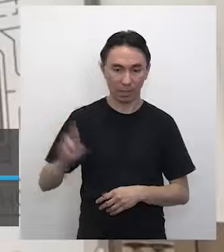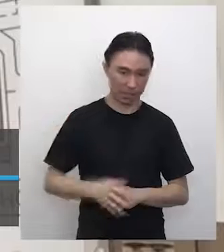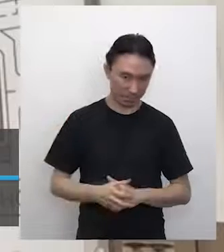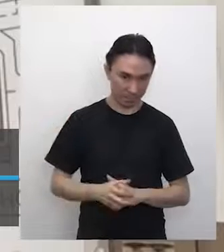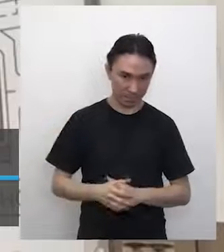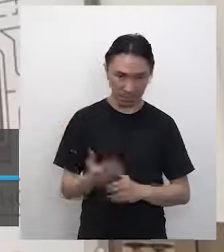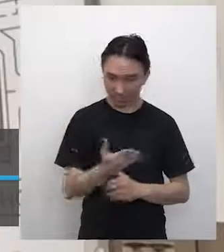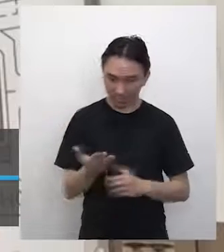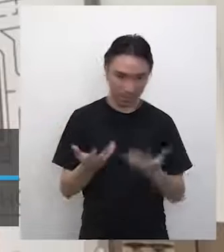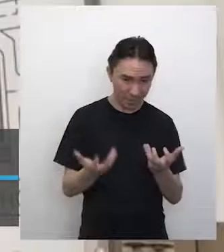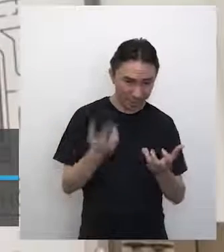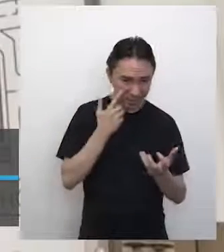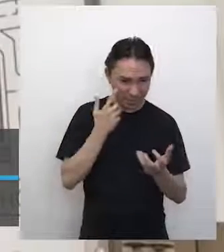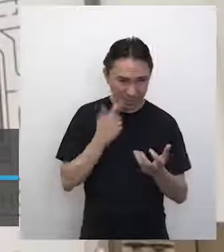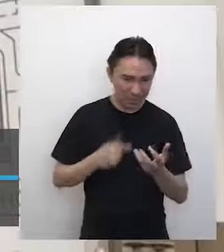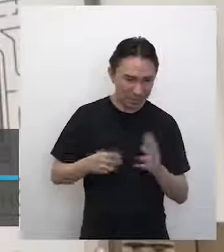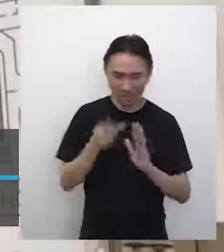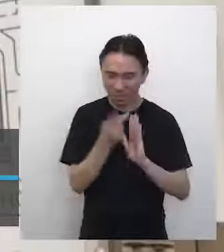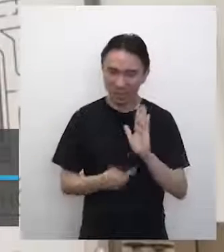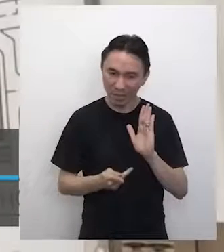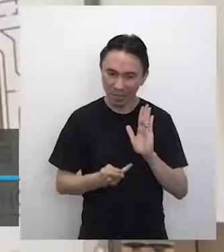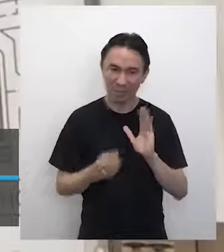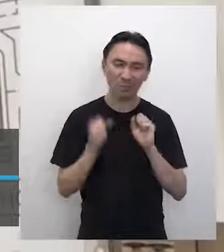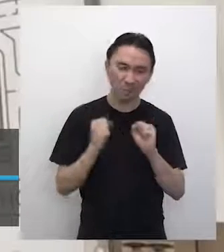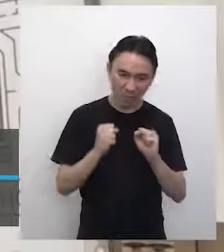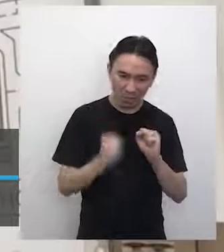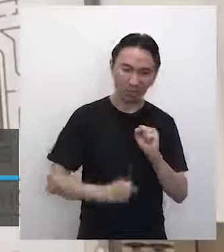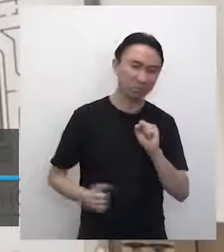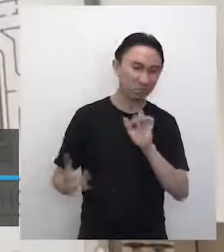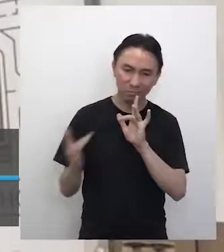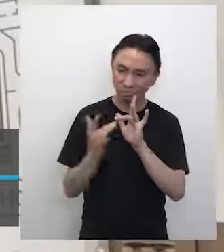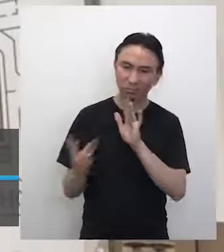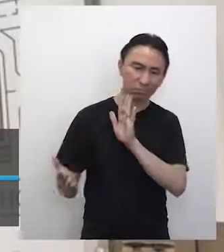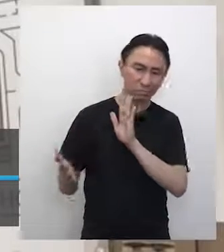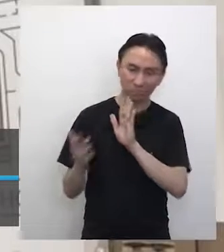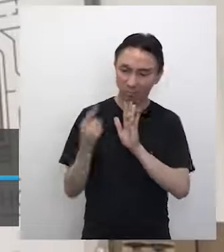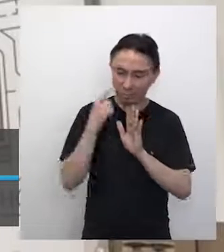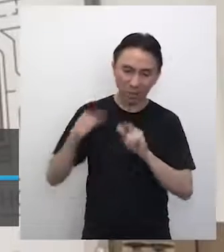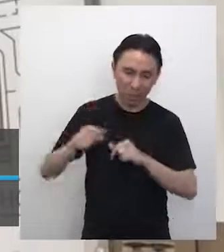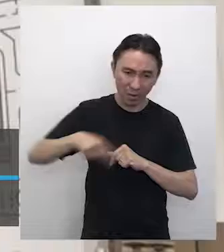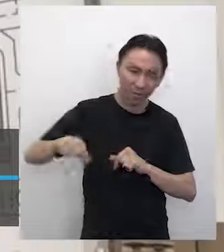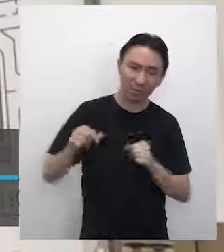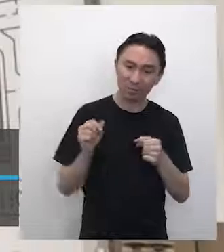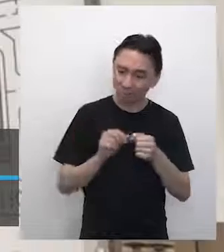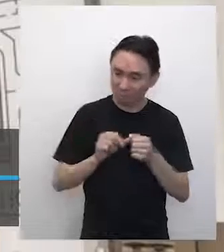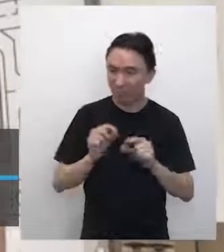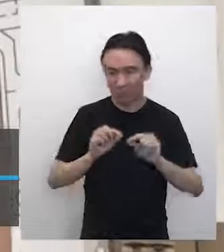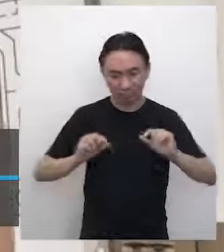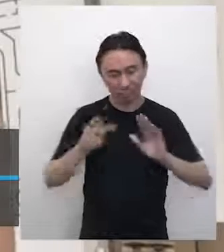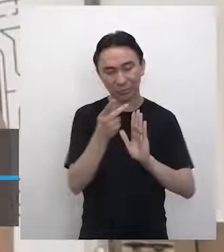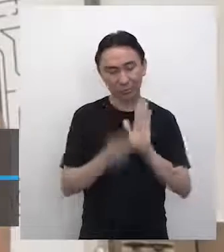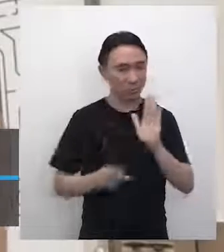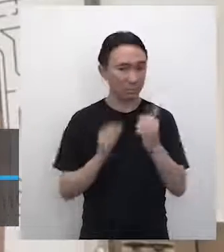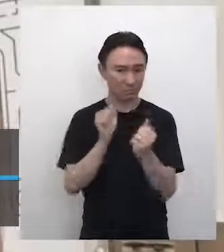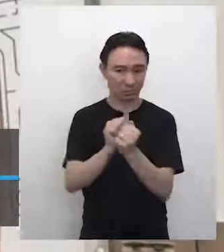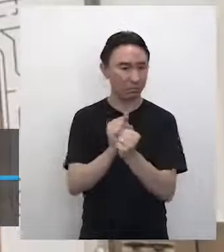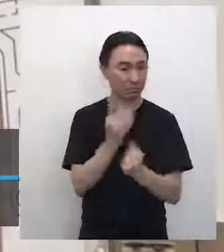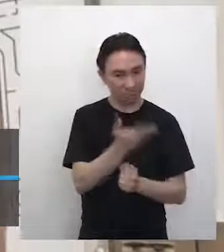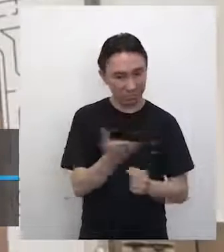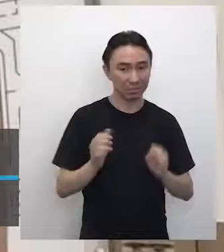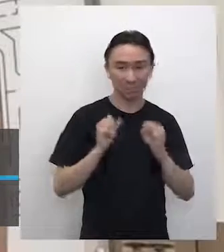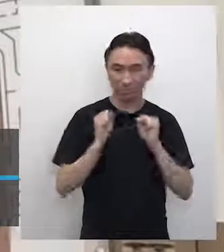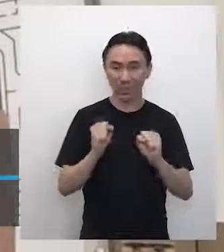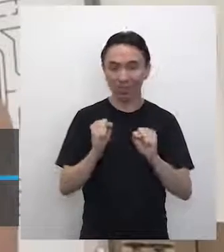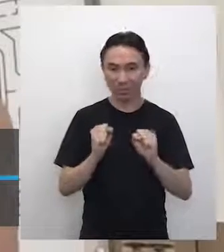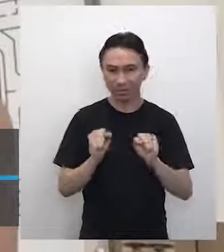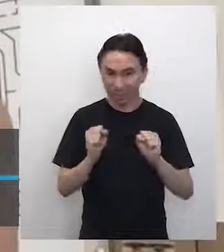vocês podem entrar em contato para conhecer aqui, a gente desenvolve esse projeto junto com vocês, tá bom? E aqui a gente tem uma